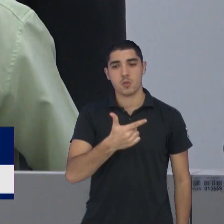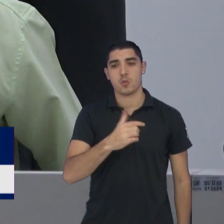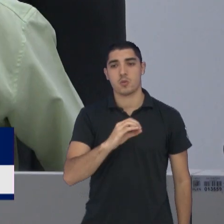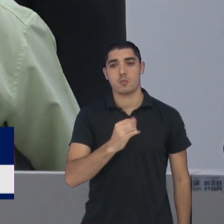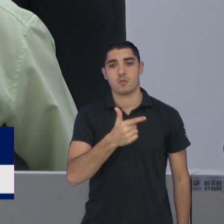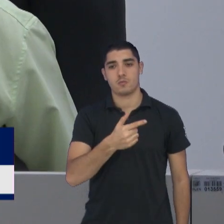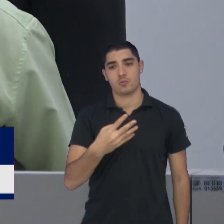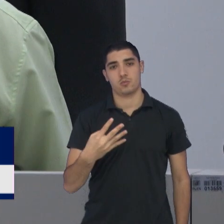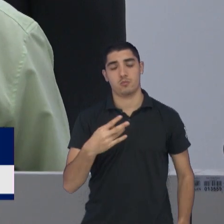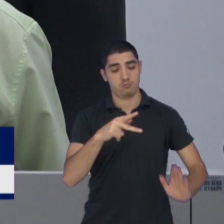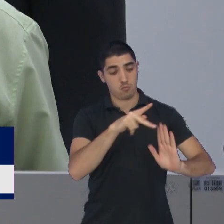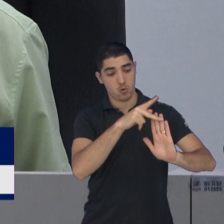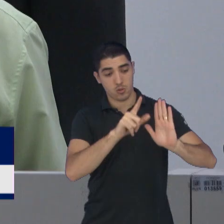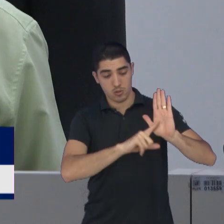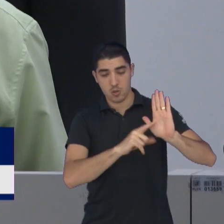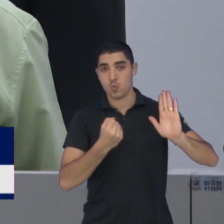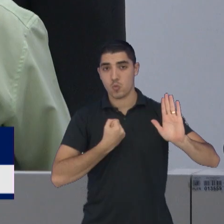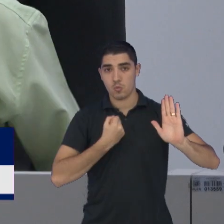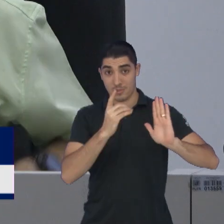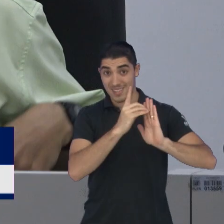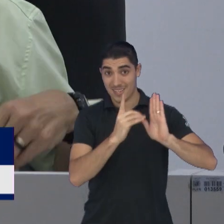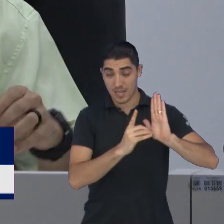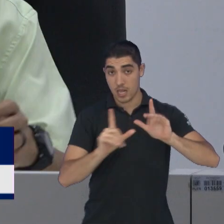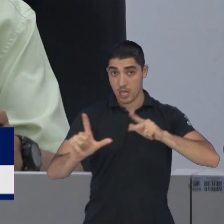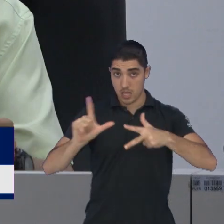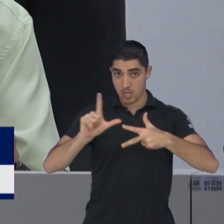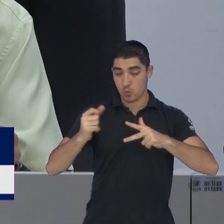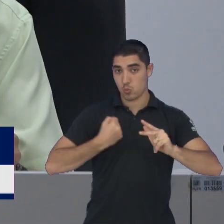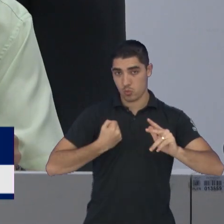4946/2024. Projeto de decreto legislativo número